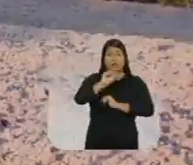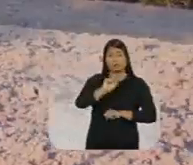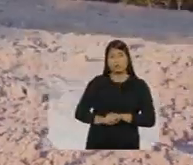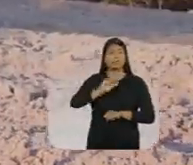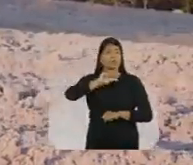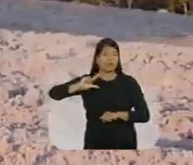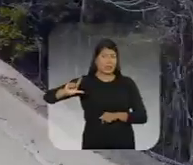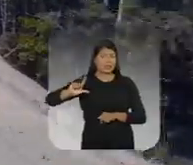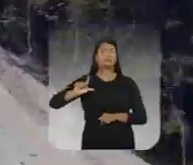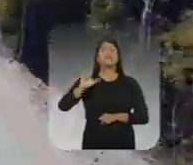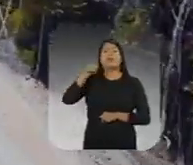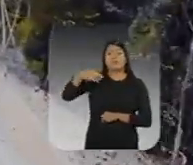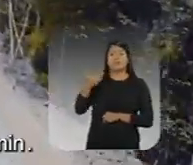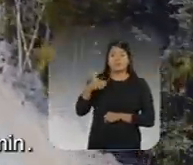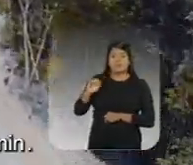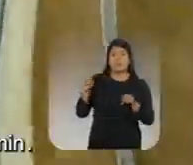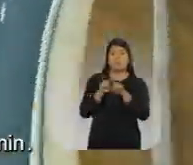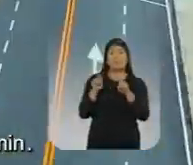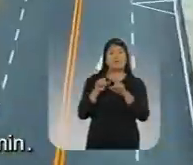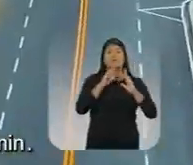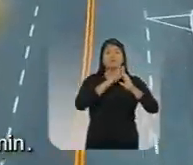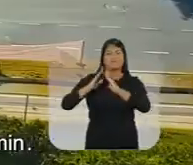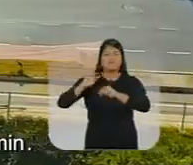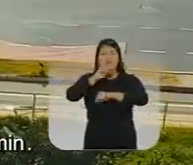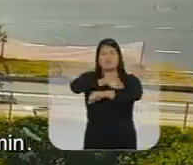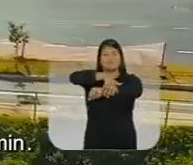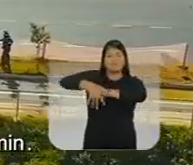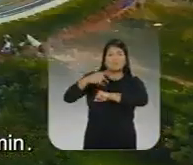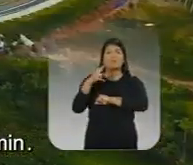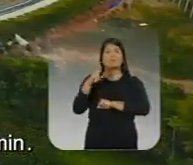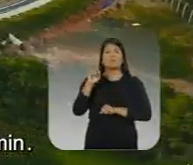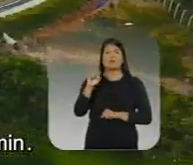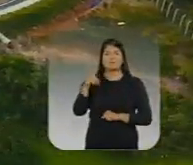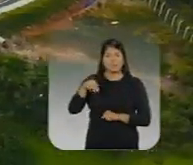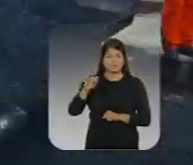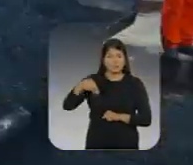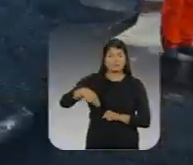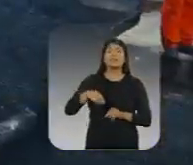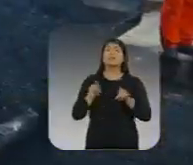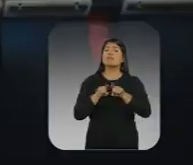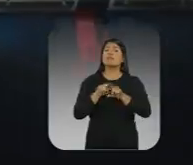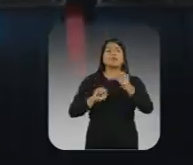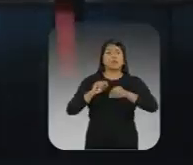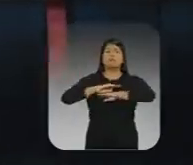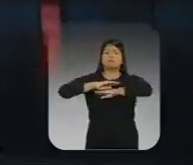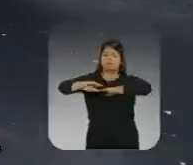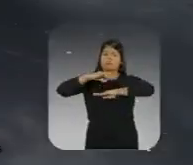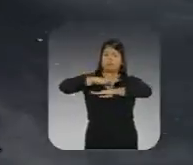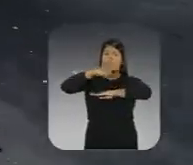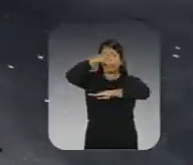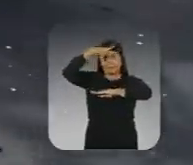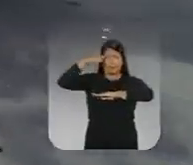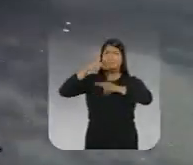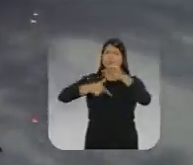Sul e Leste A M010 E as obras de habitação e saneamento do Prozamin Sem falar no asfalto a Manaus Um